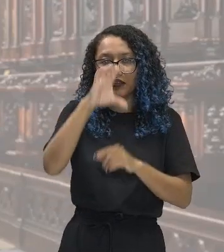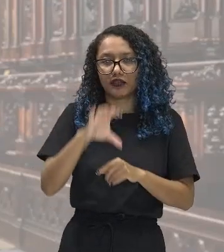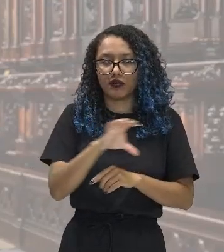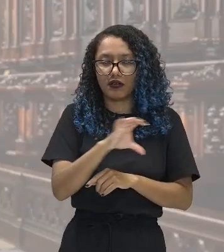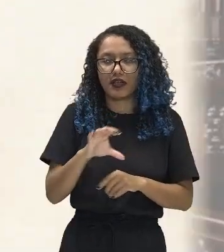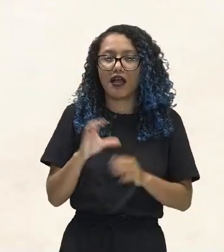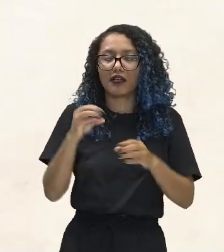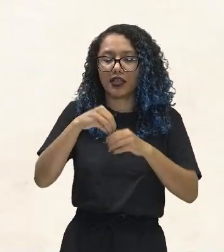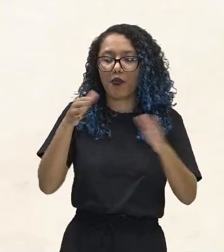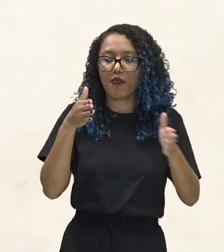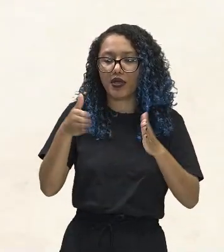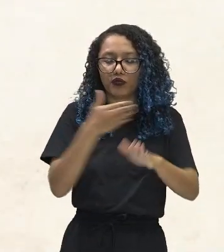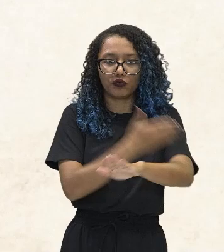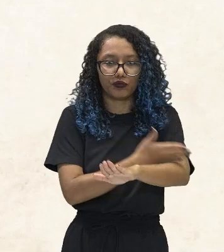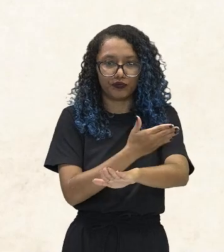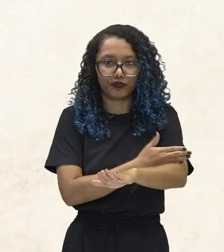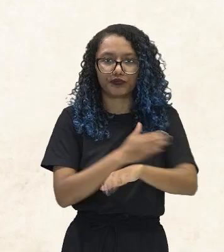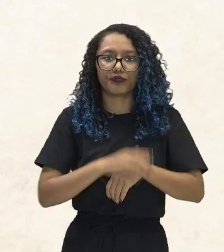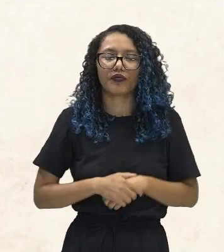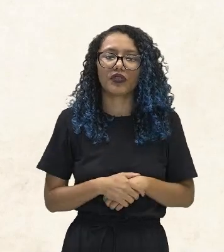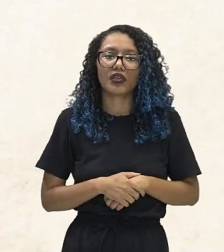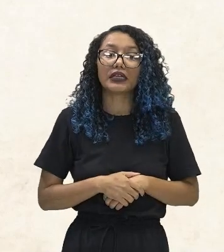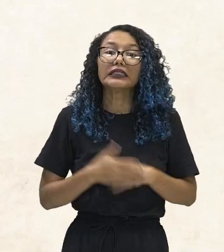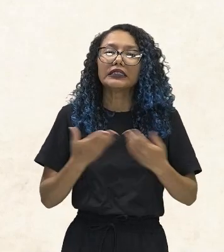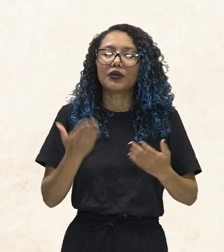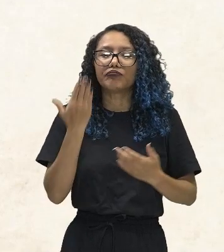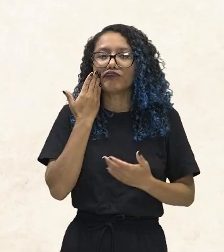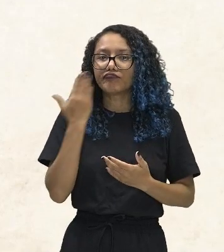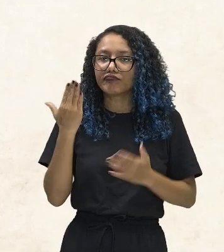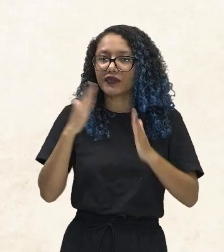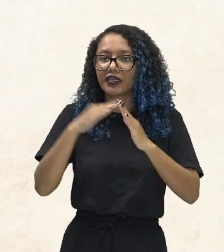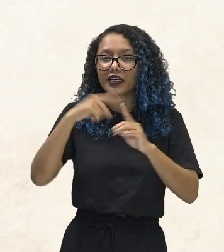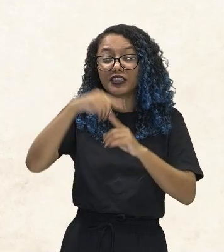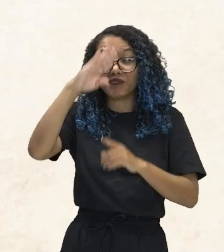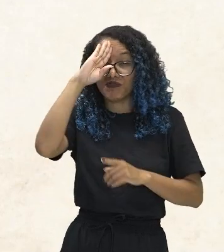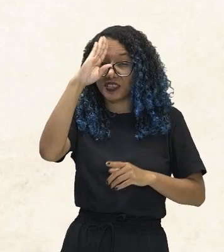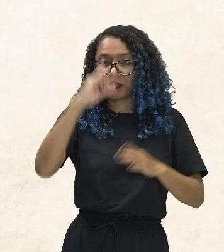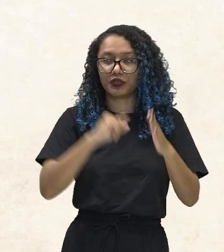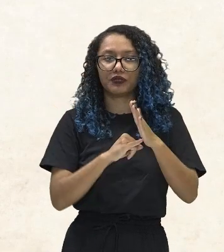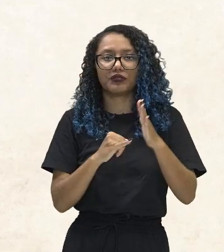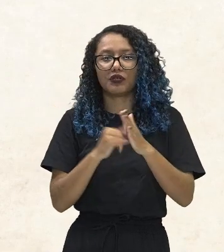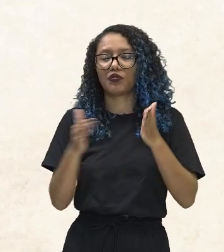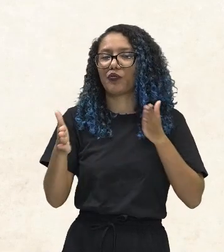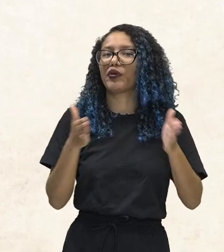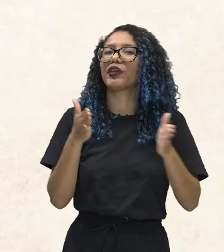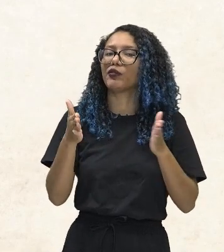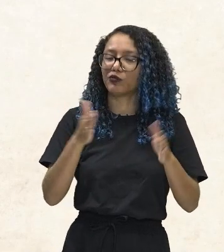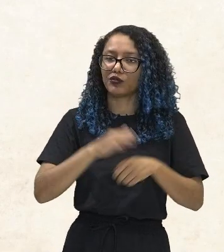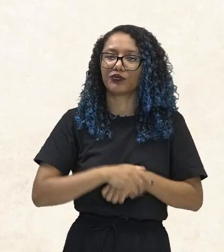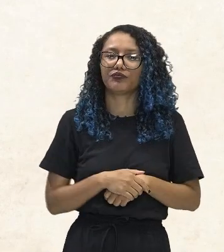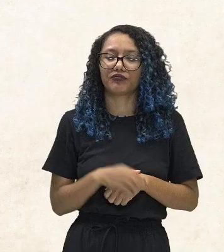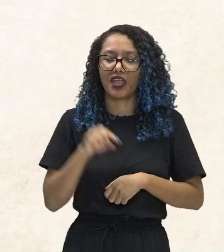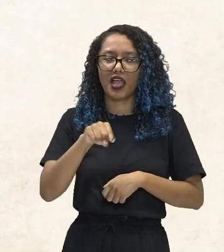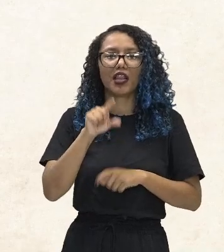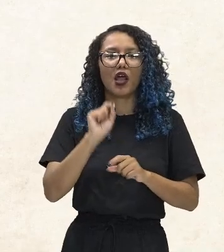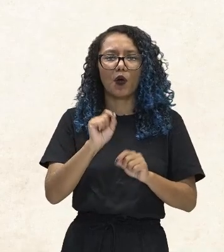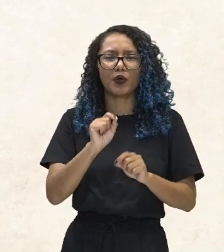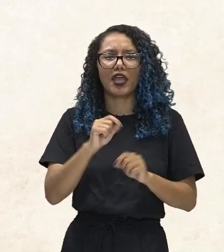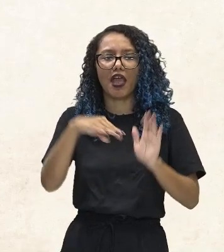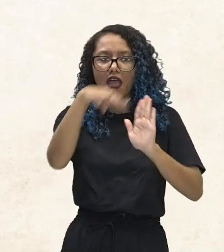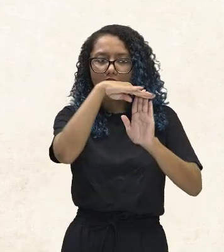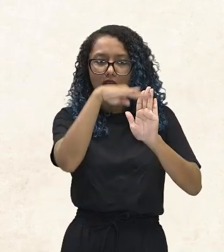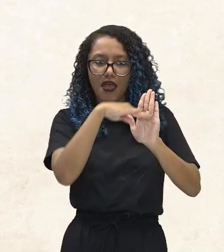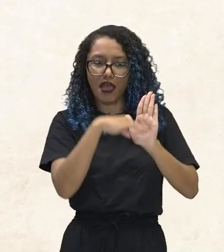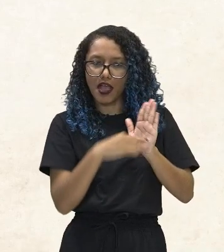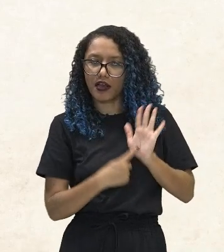medieval. Bom, a igreja ela vai ser a principal instituição do período medieval. É ela que vai ditar as regras do